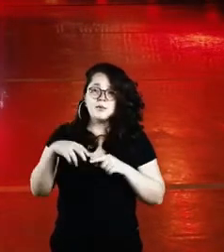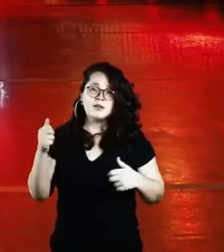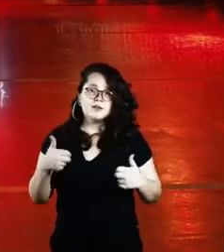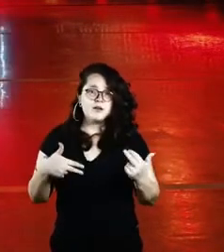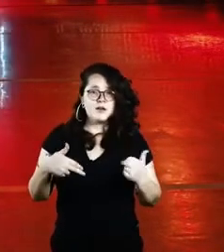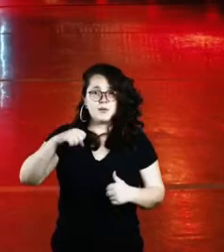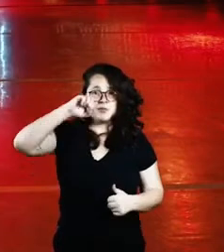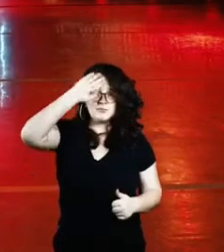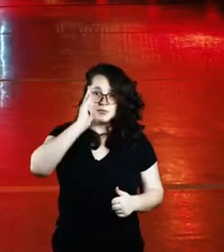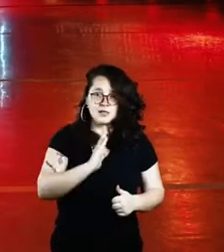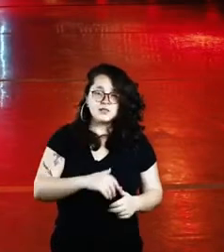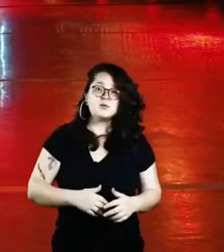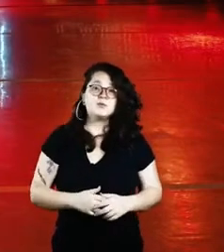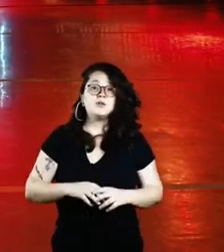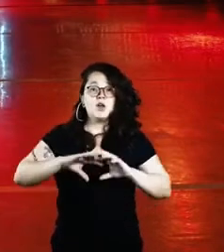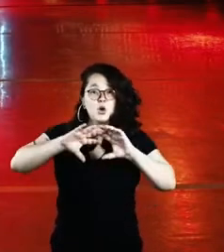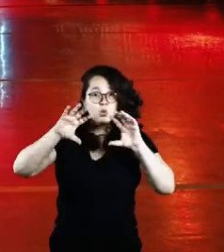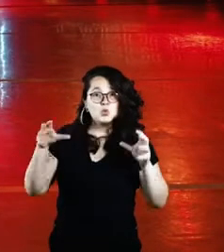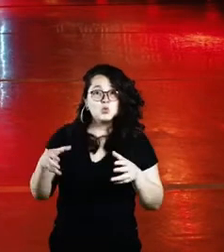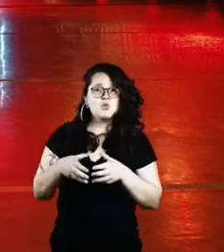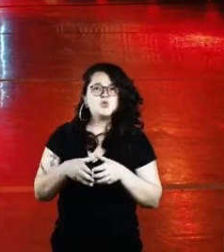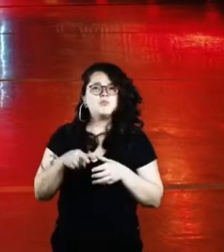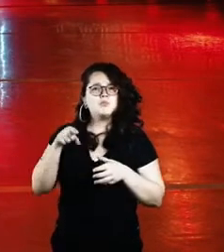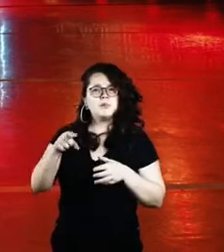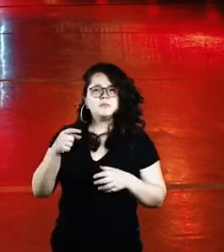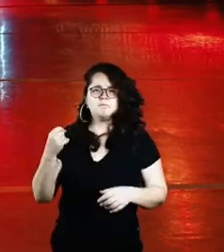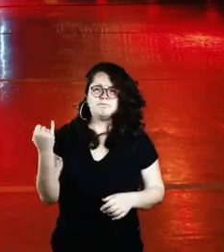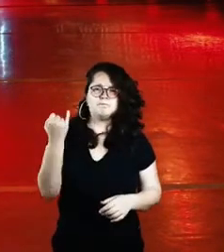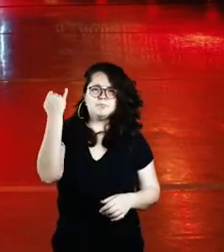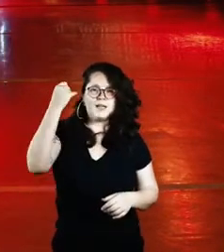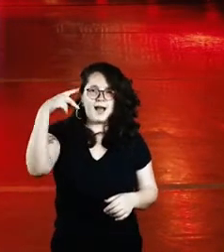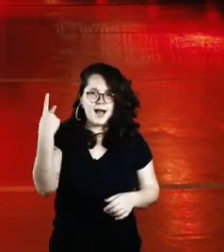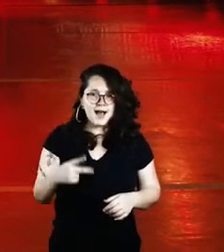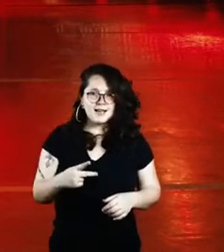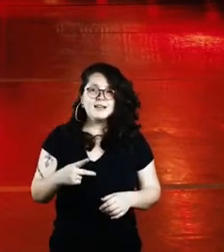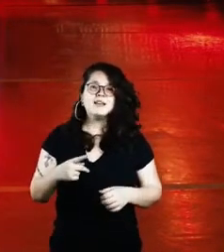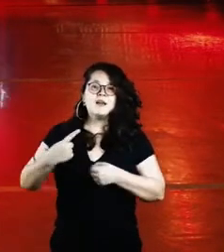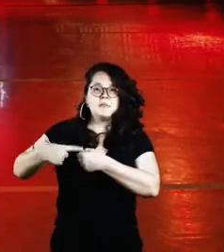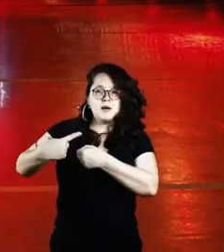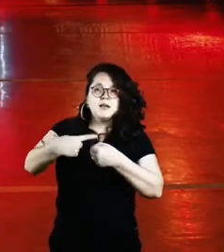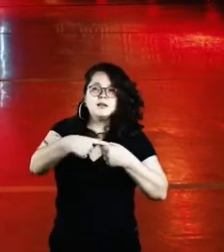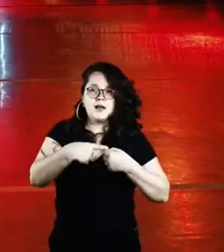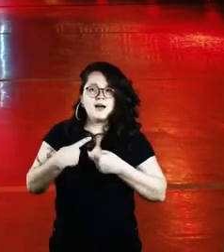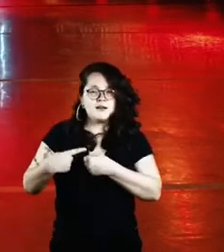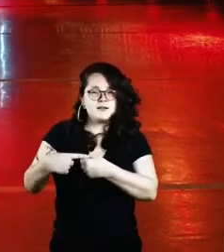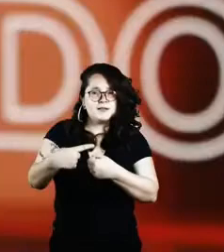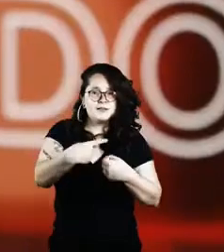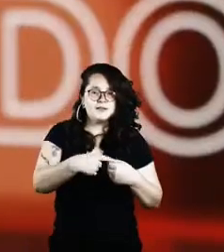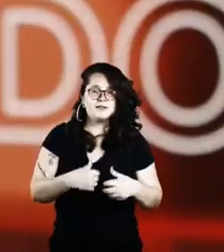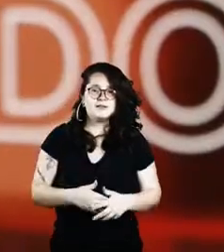Foram do grupo, são, né, do grupo, um dos grupos mais importantes do bairro, que é o Região Abissal.